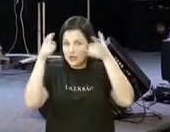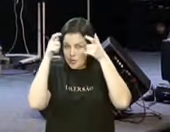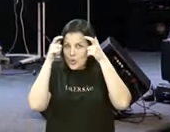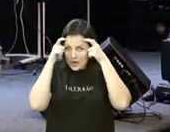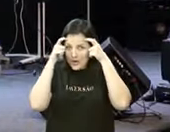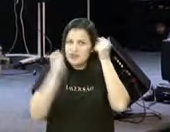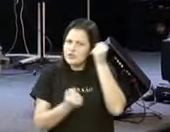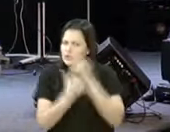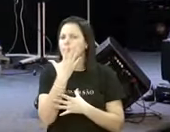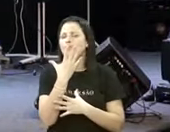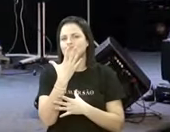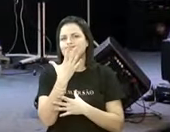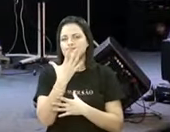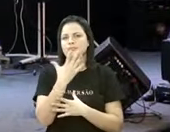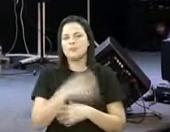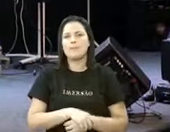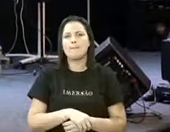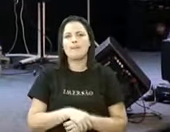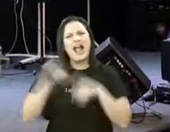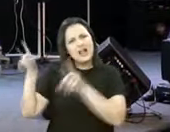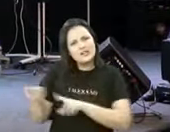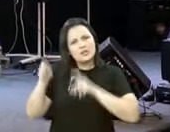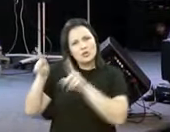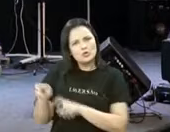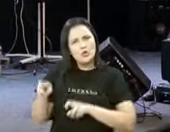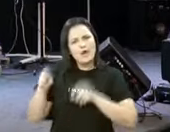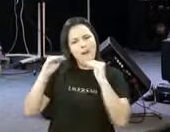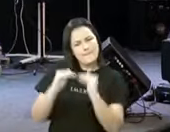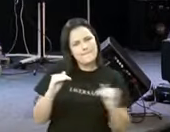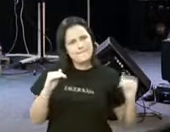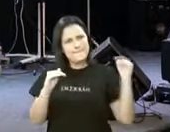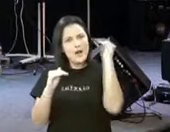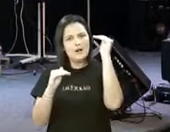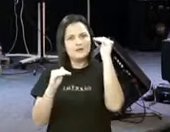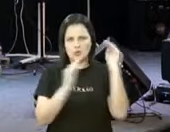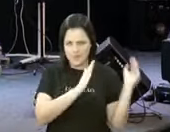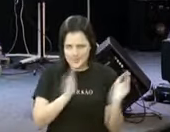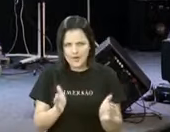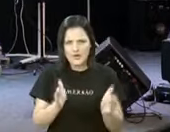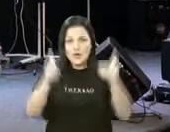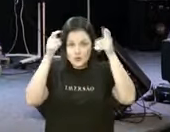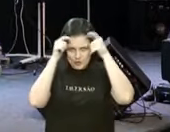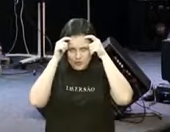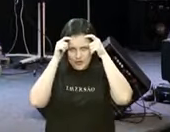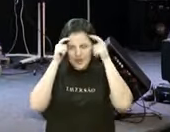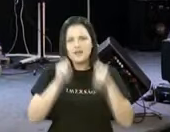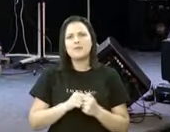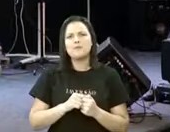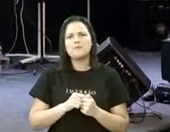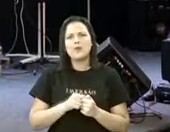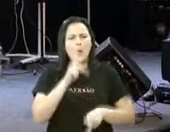No tempo de Uzias, a agricultura cresceu. No tempo de Uzias, o povo se sentia seguro.